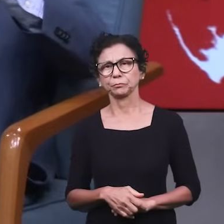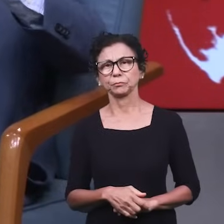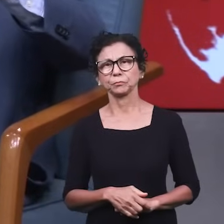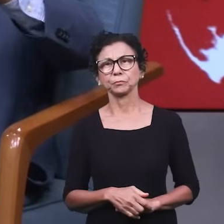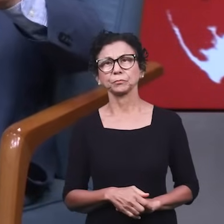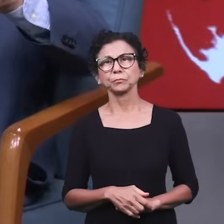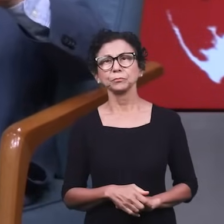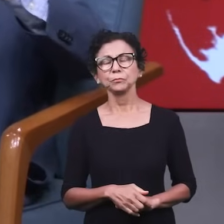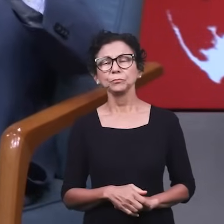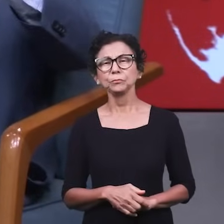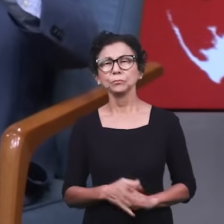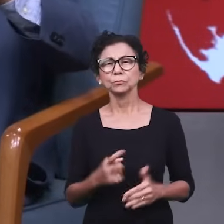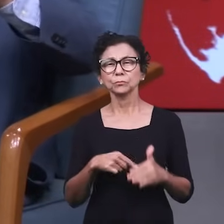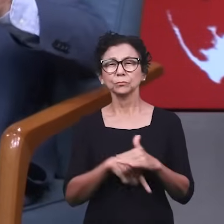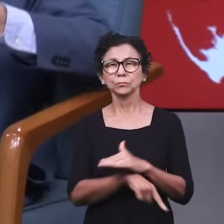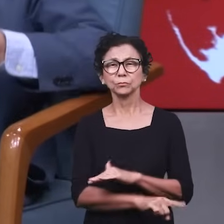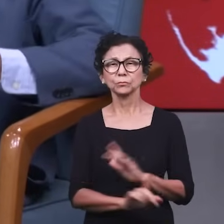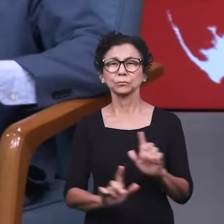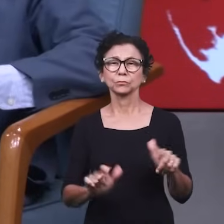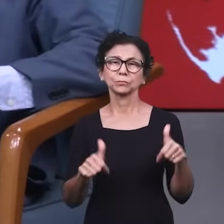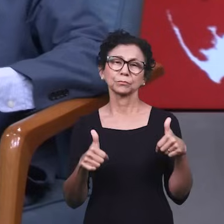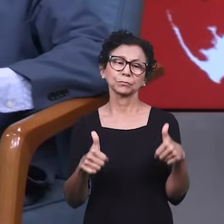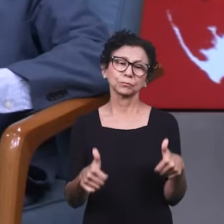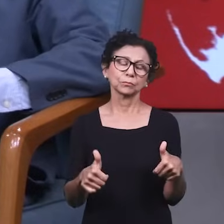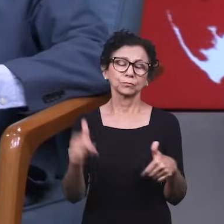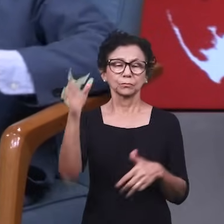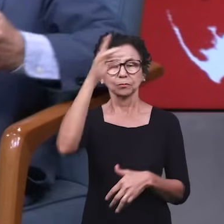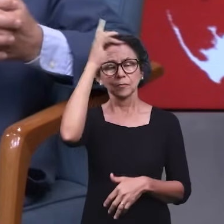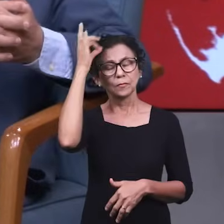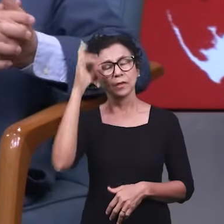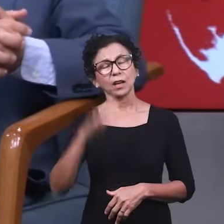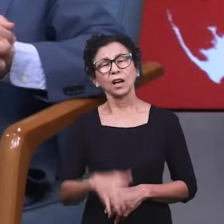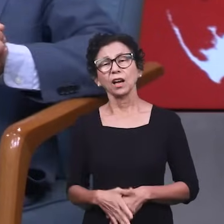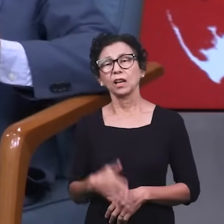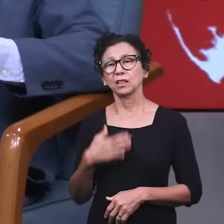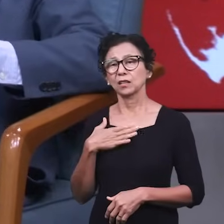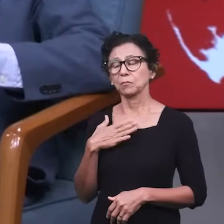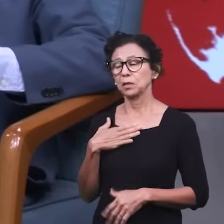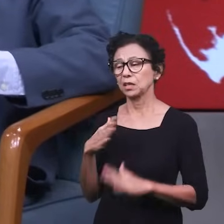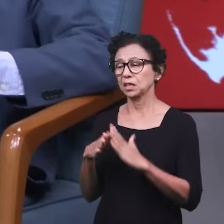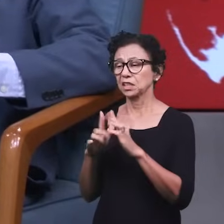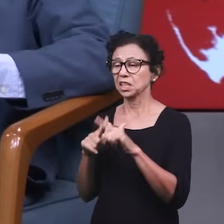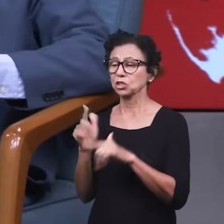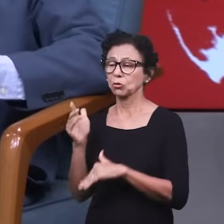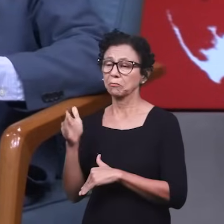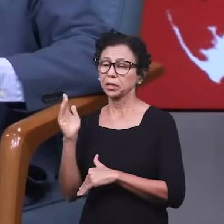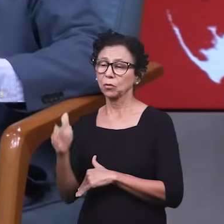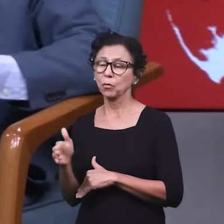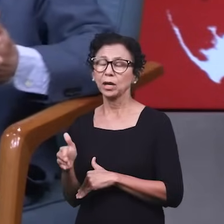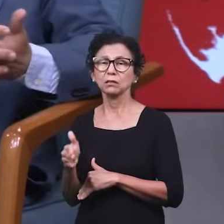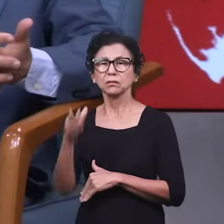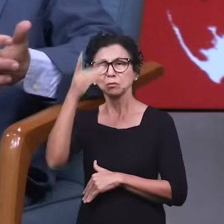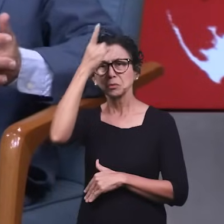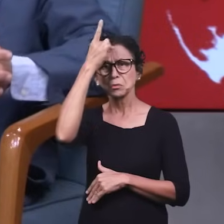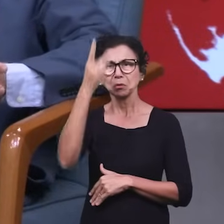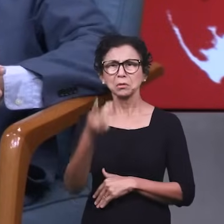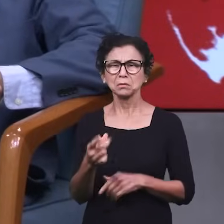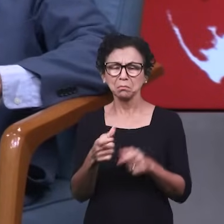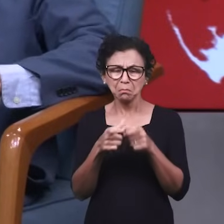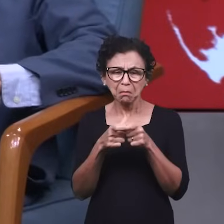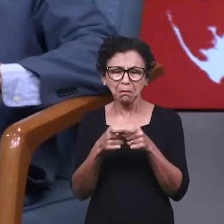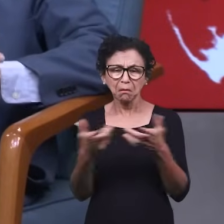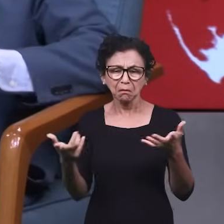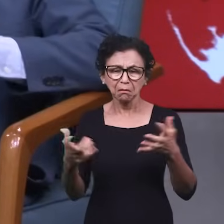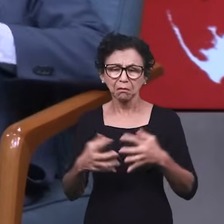ter a manifestação com mais profundidade? Mas a minha igreja tem poucos dons. Como é que eu mudo